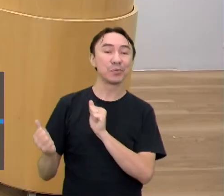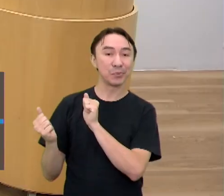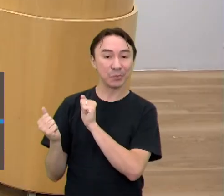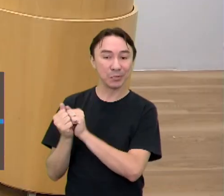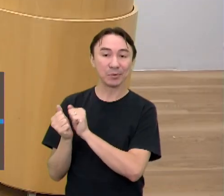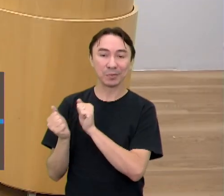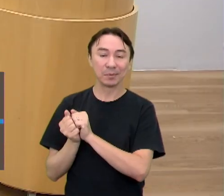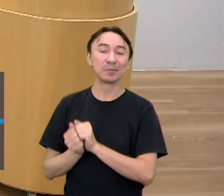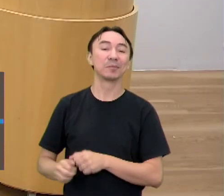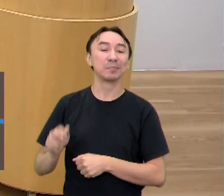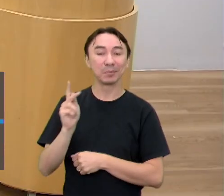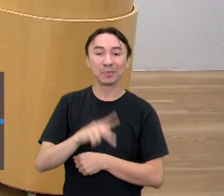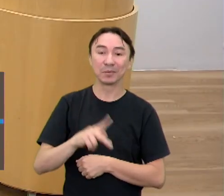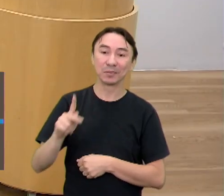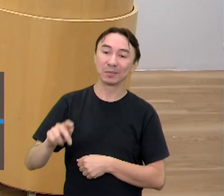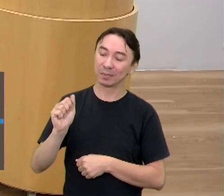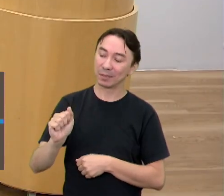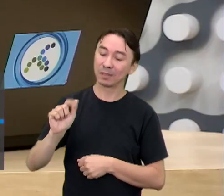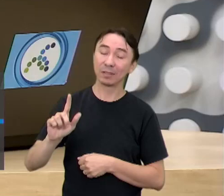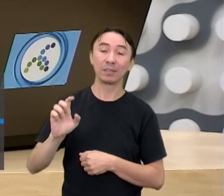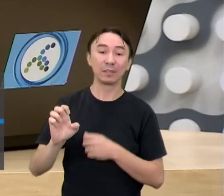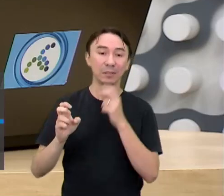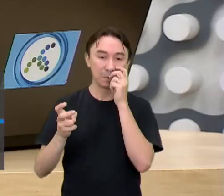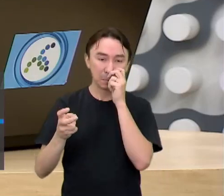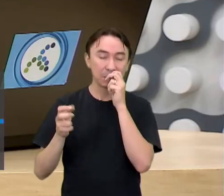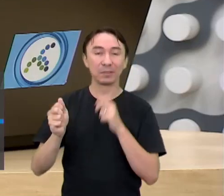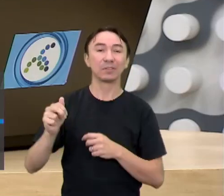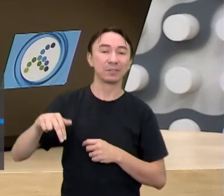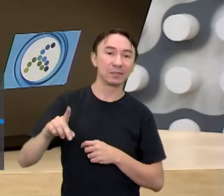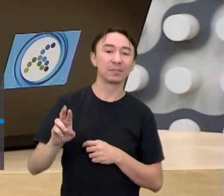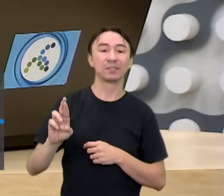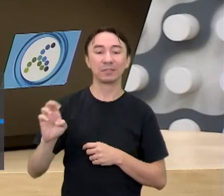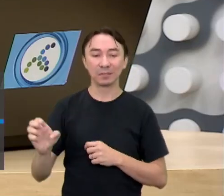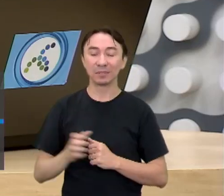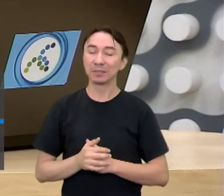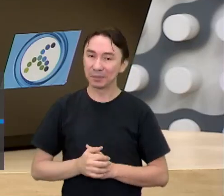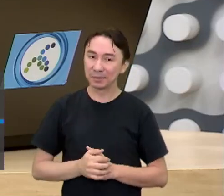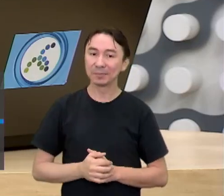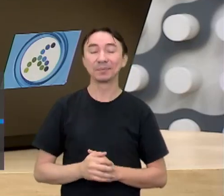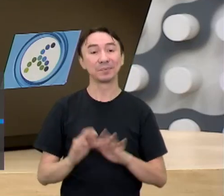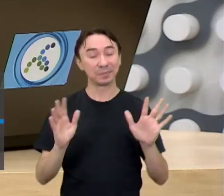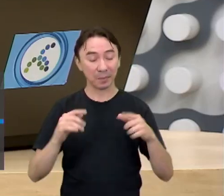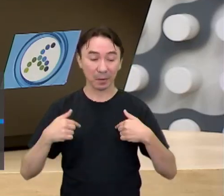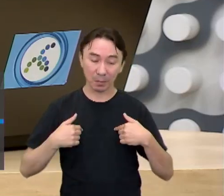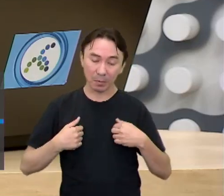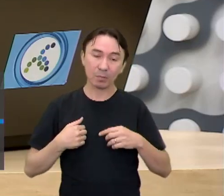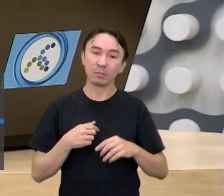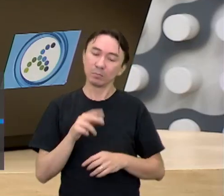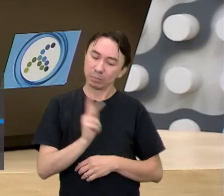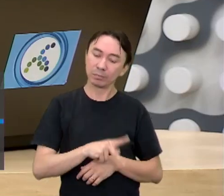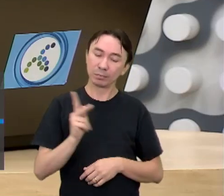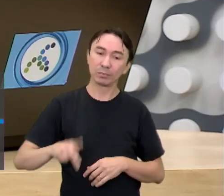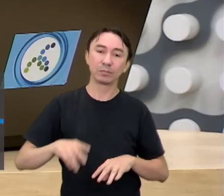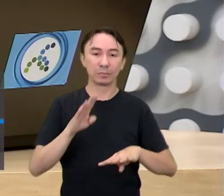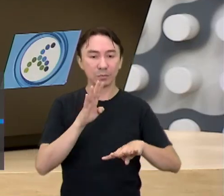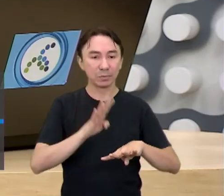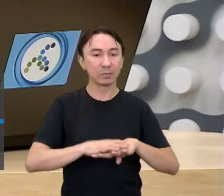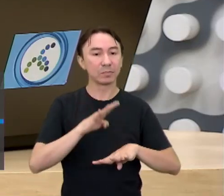Alexandre. Tudo bem, Ale? Tudo bem, saudações a todos. Para quem não me conhece, sou professor de matemática, sou integrante da